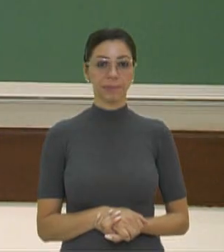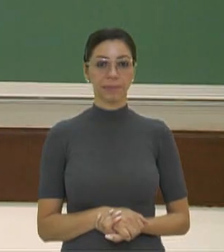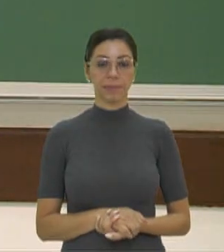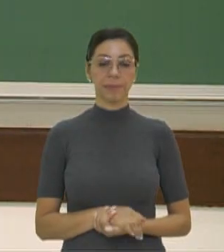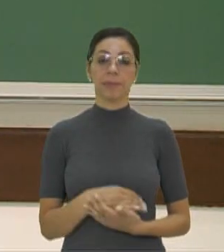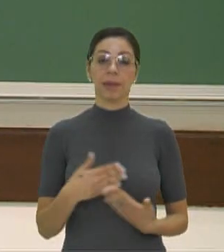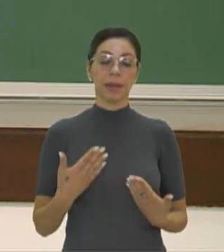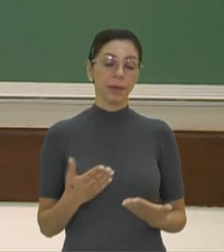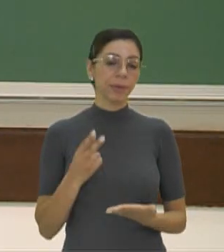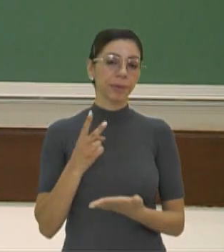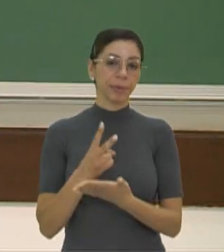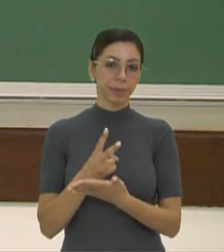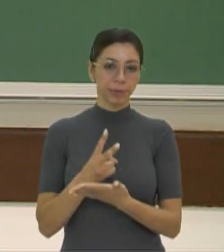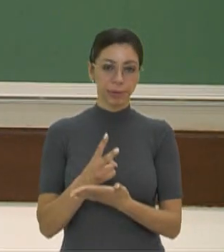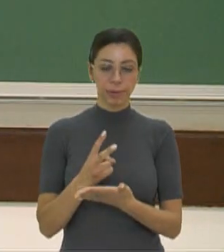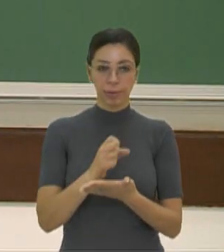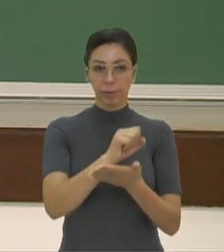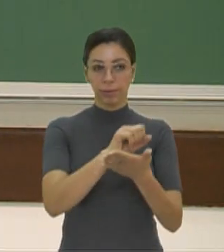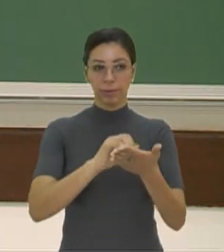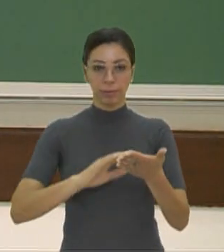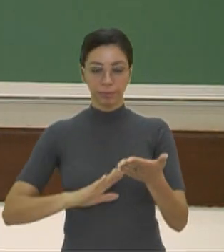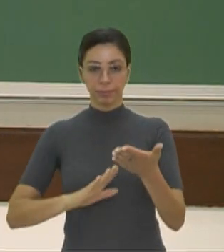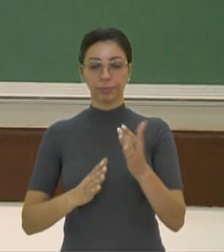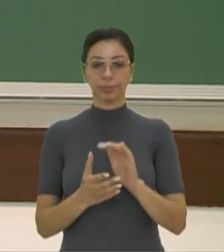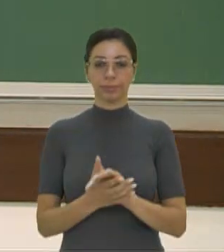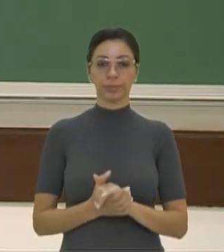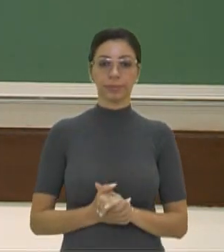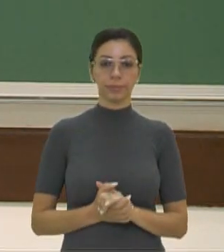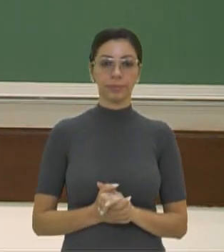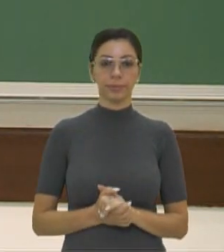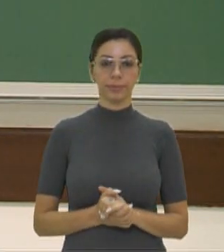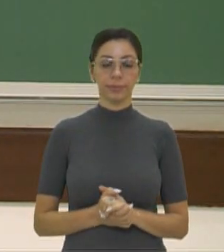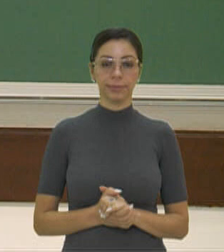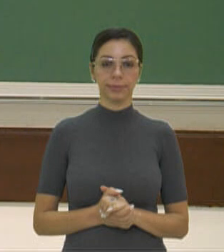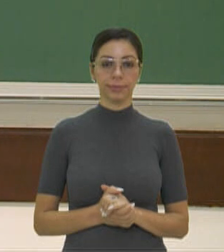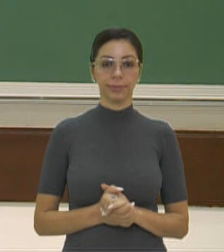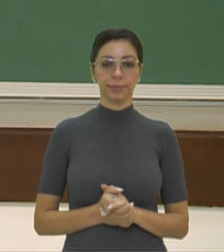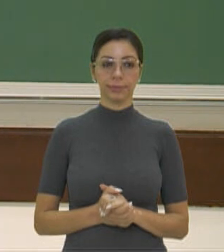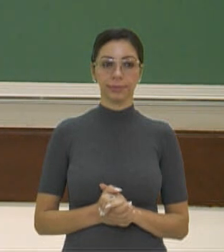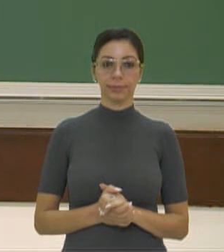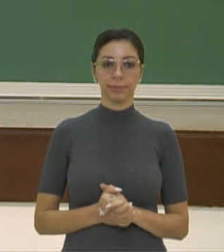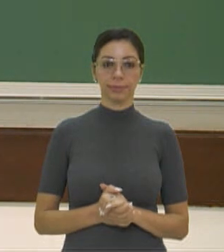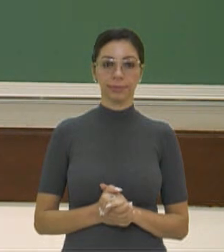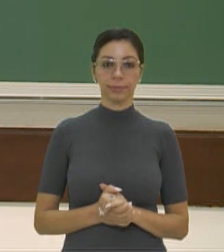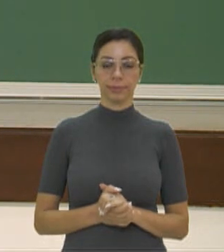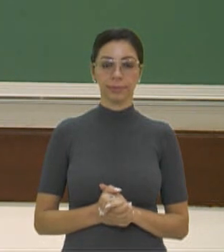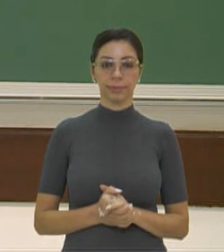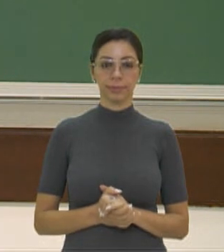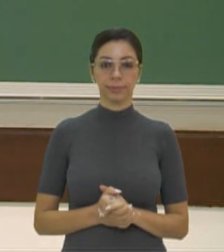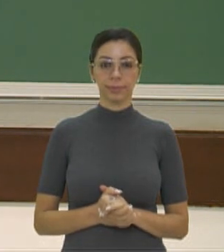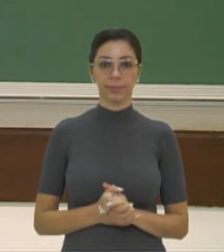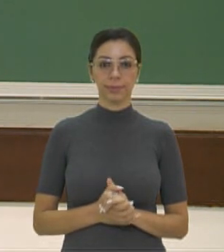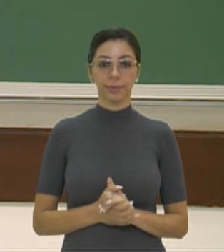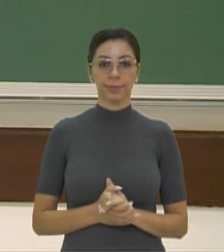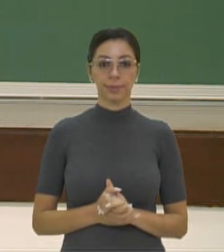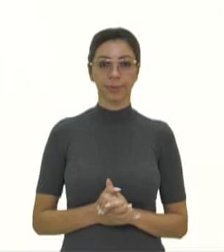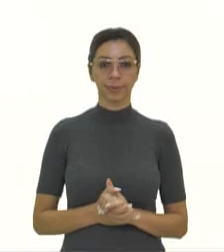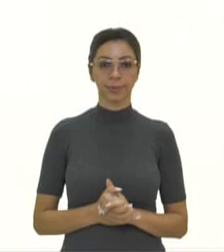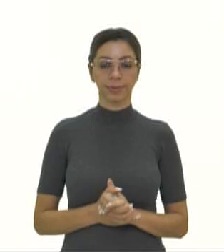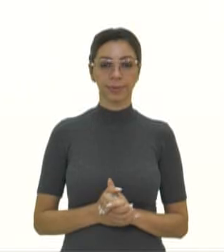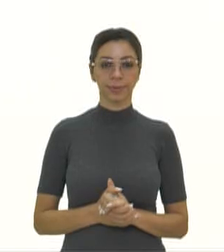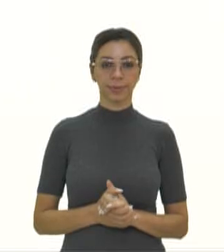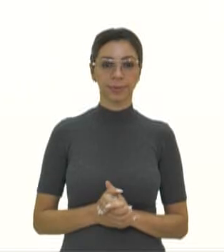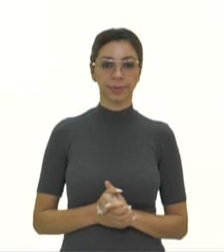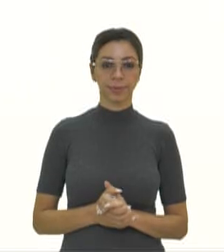Então, pessoal, continuando nossa atividade, he accidentally left. He unintentionally